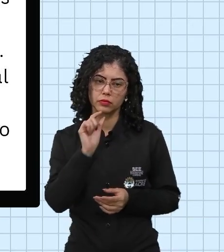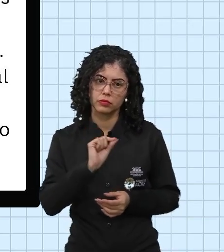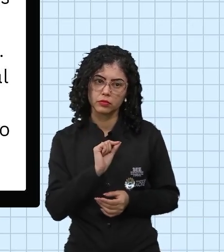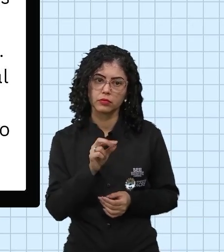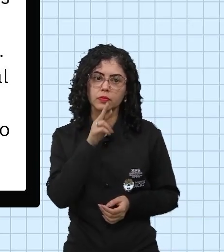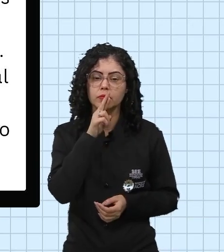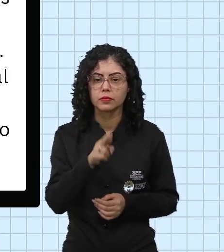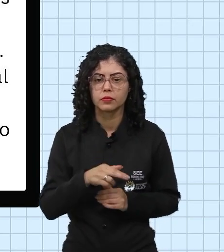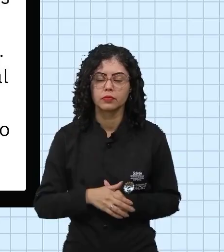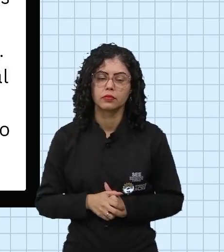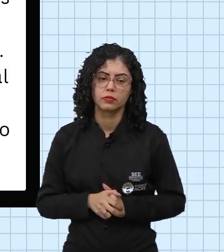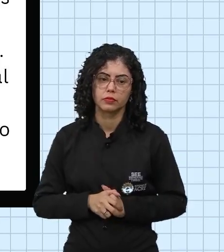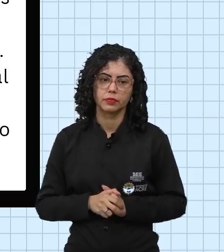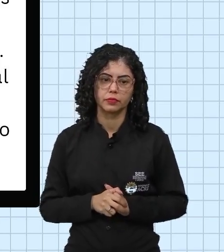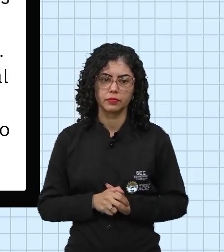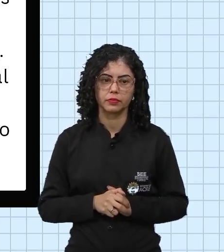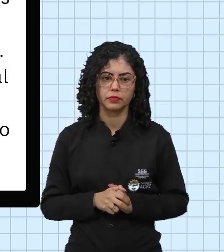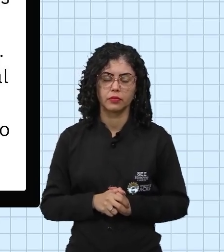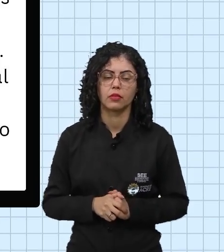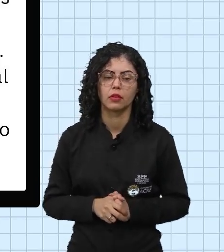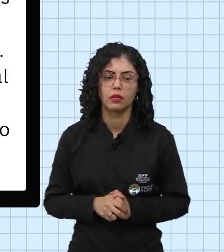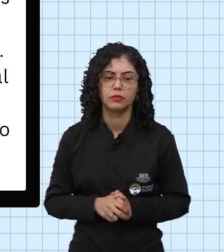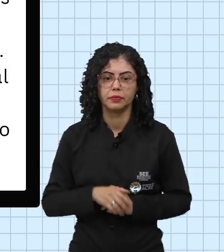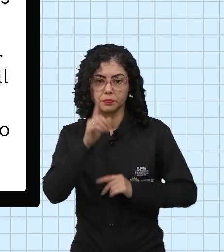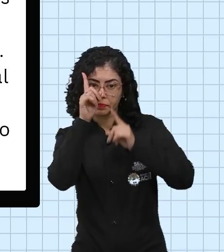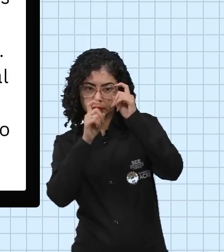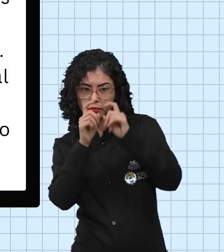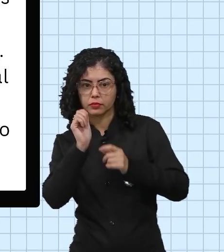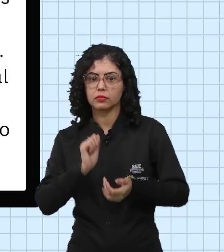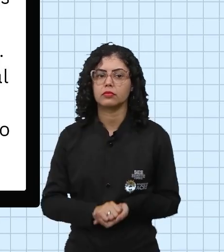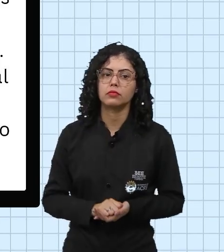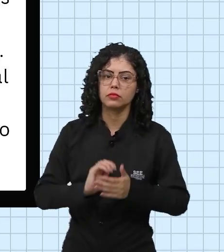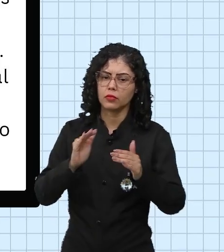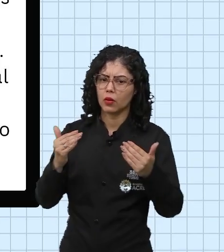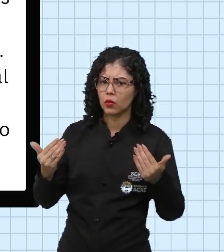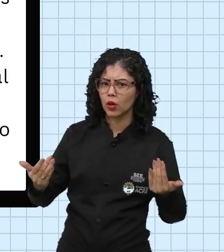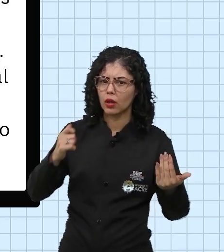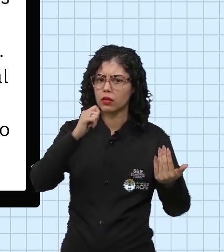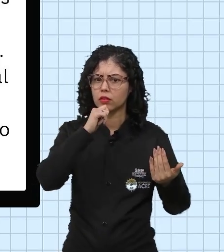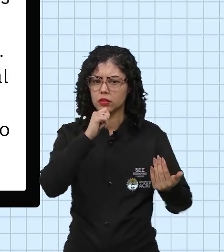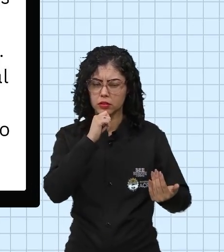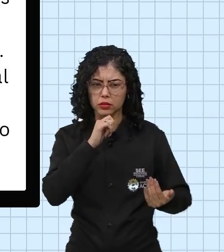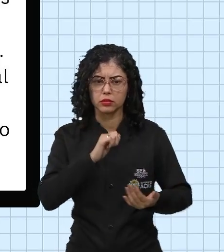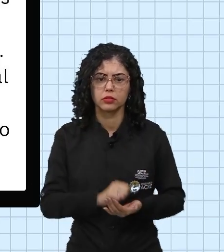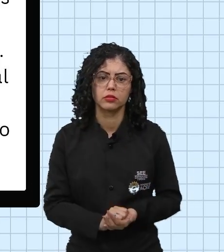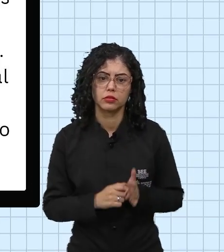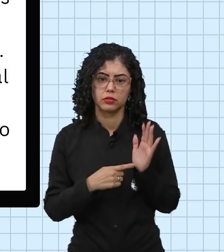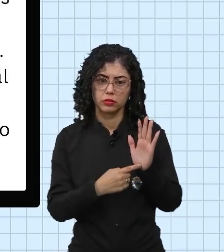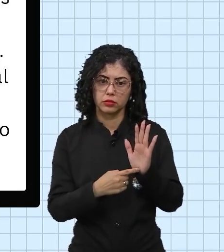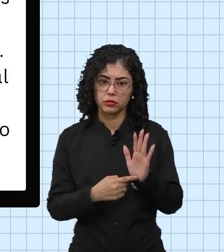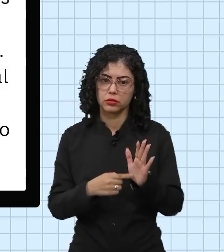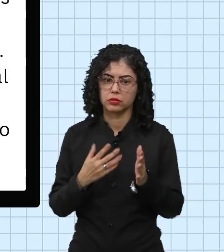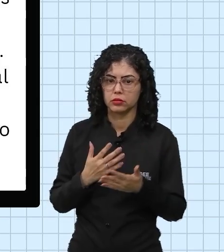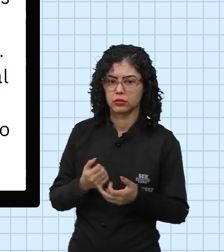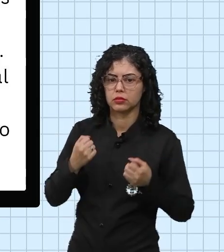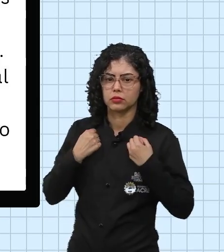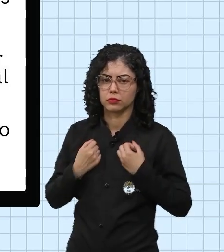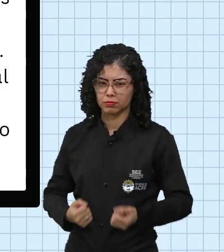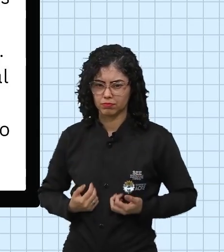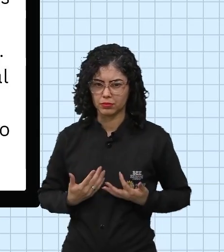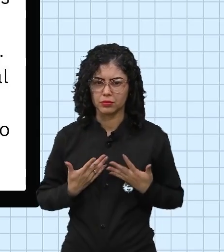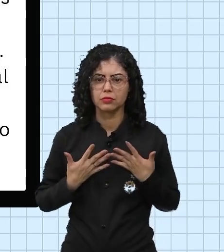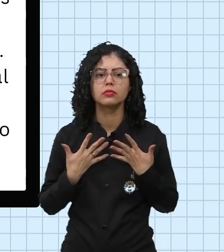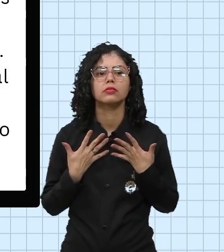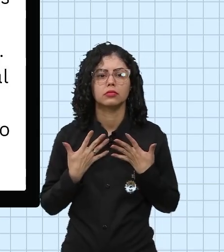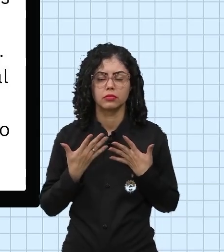a respostinha em relação a isso. A expressão, qual seria essa expressão? Mostra apego emocional